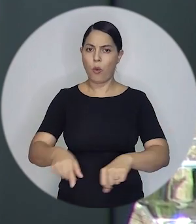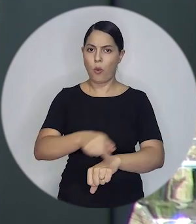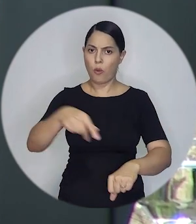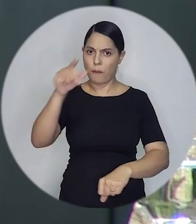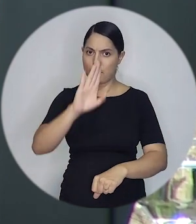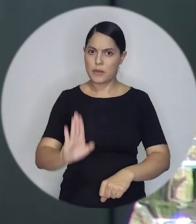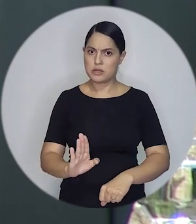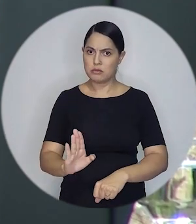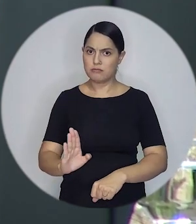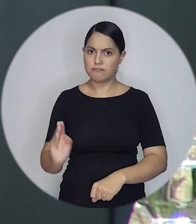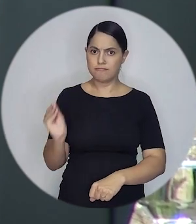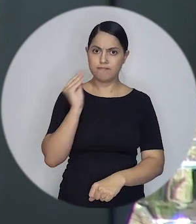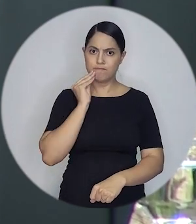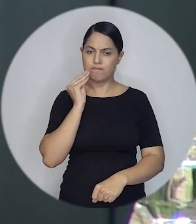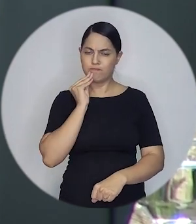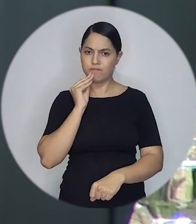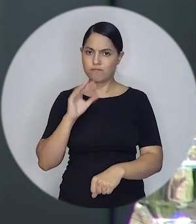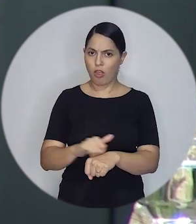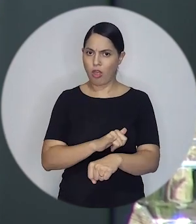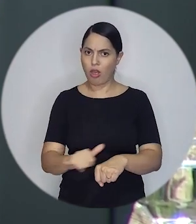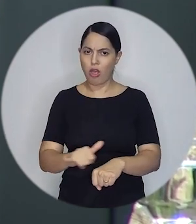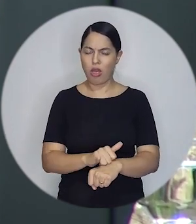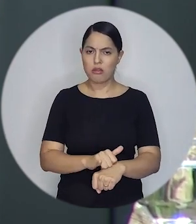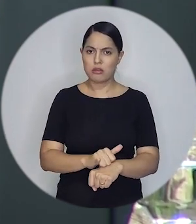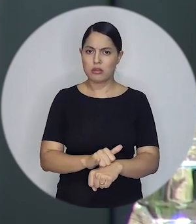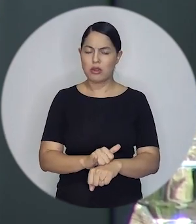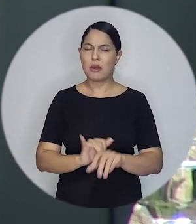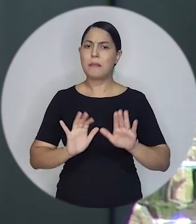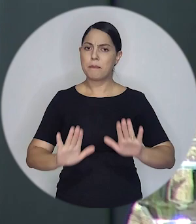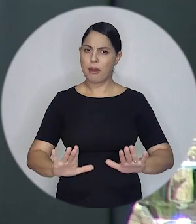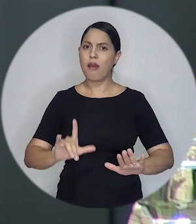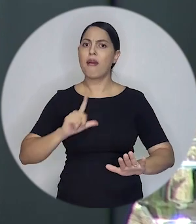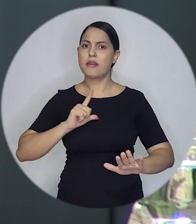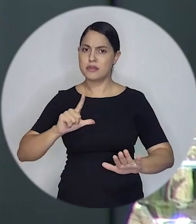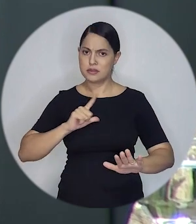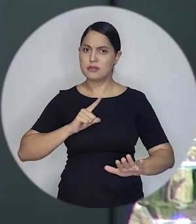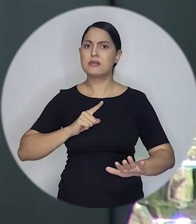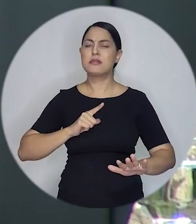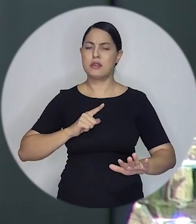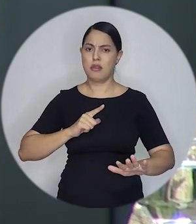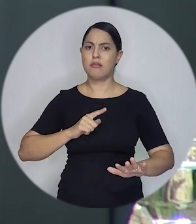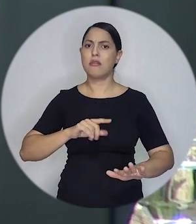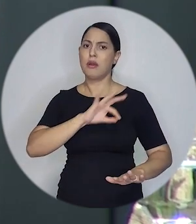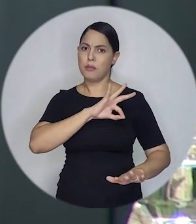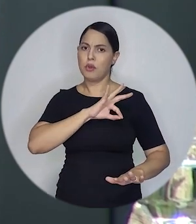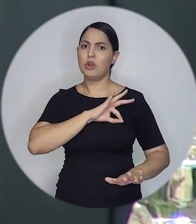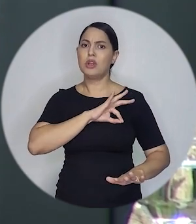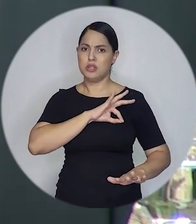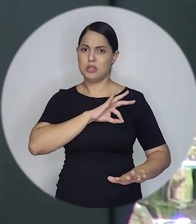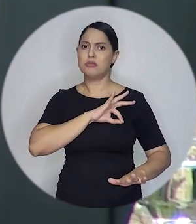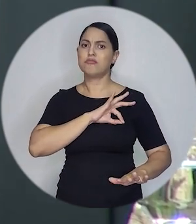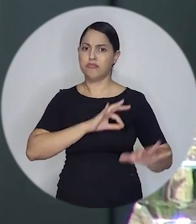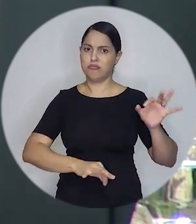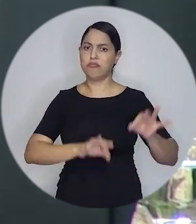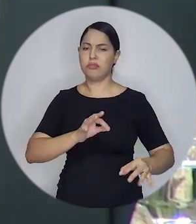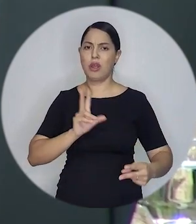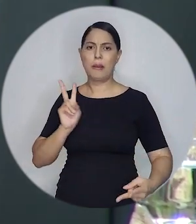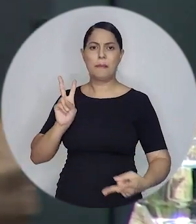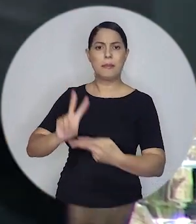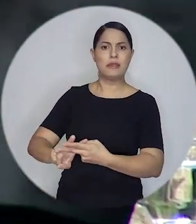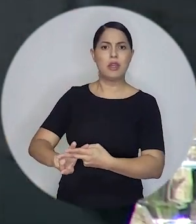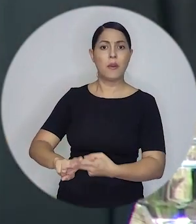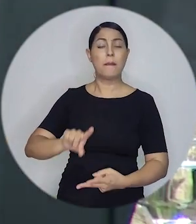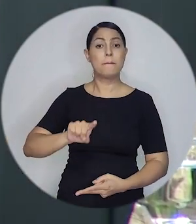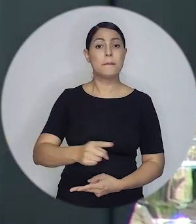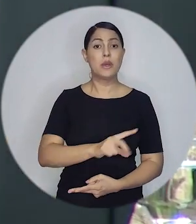E, posteriormente a esta tentativa de golpe, houve a maior operação de polícia judiciária da nossa história. 1.500 pessoas foram